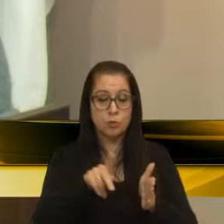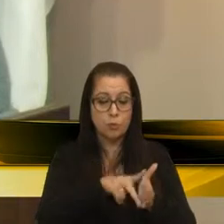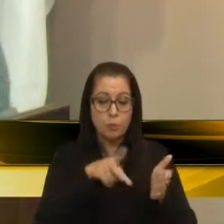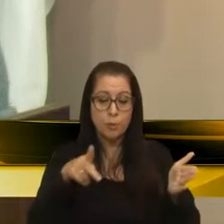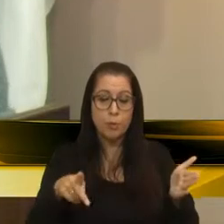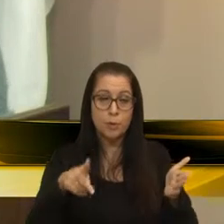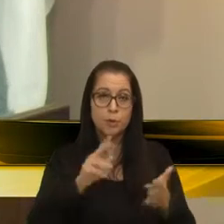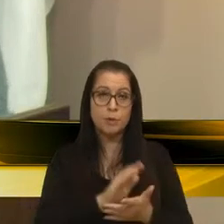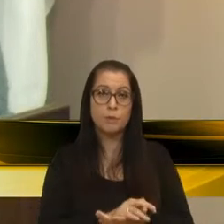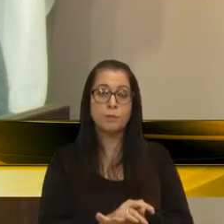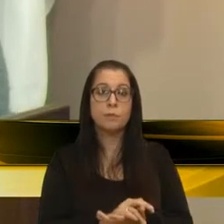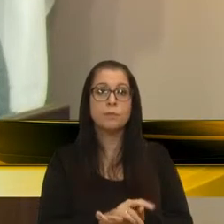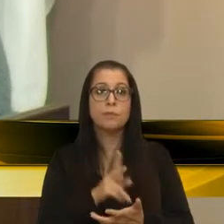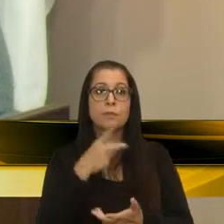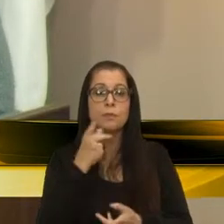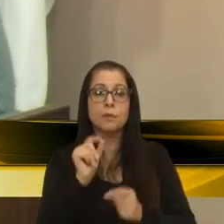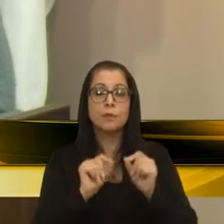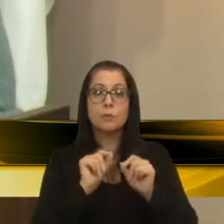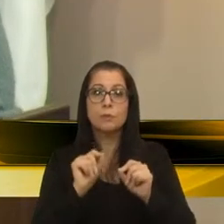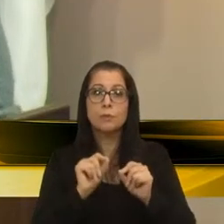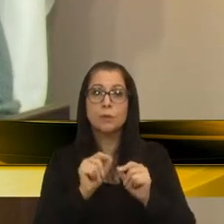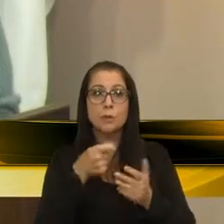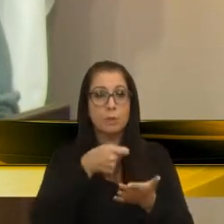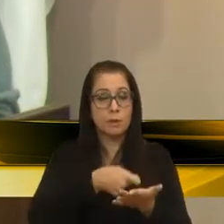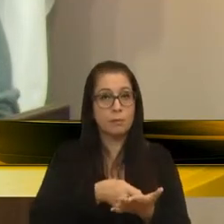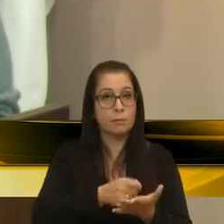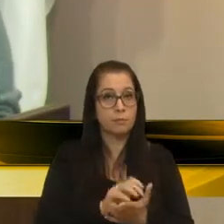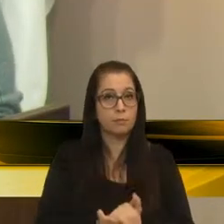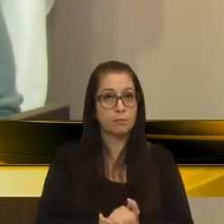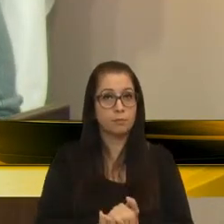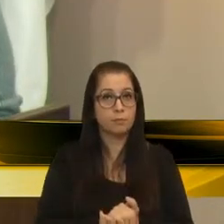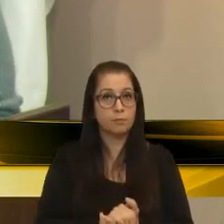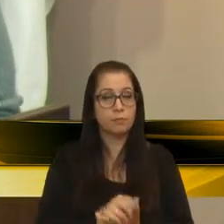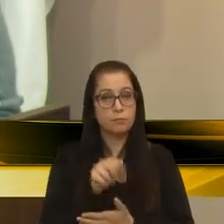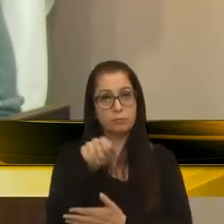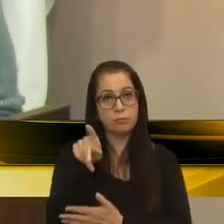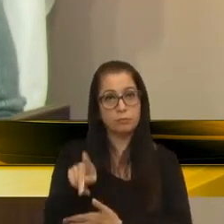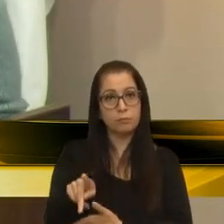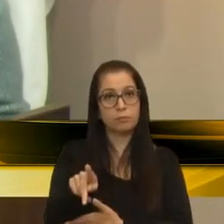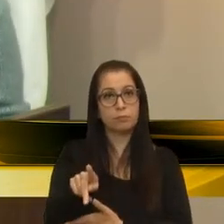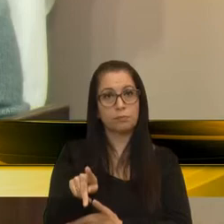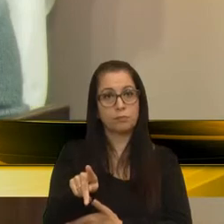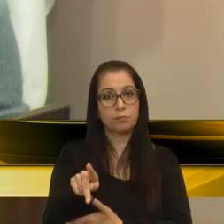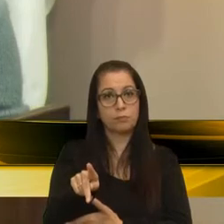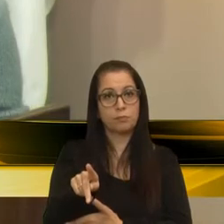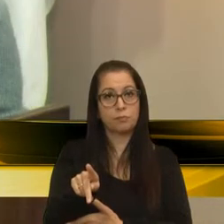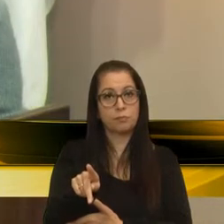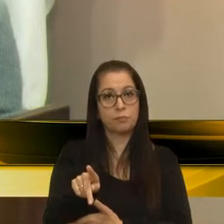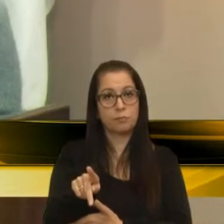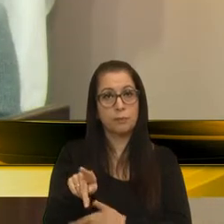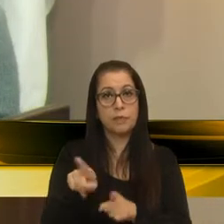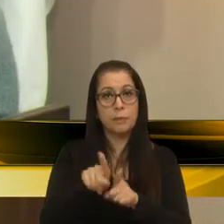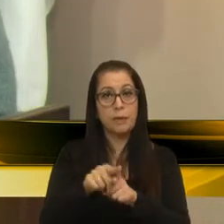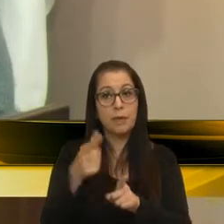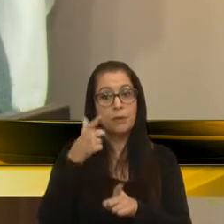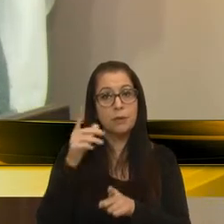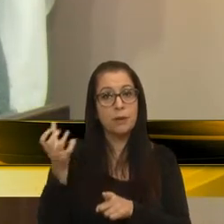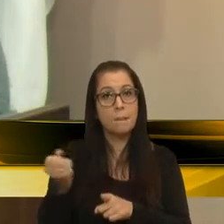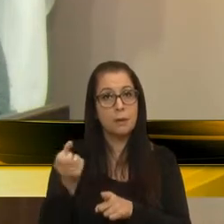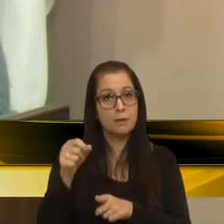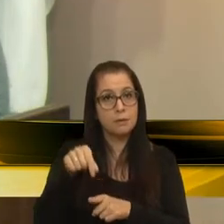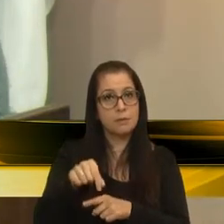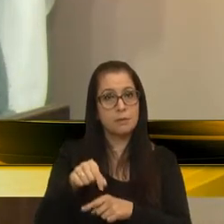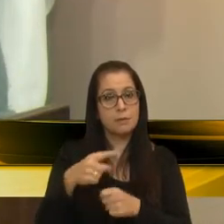Pioneiro, que fala com relação ao pagamento de aposentadorias dos aposentados e pensionistas do